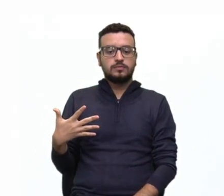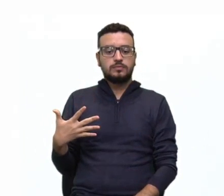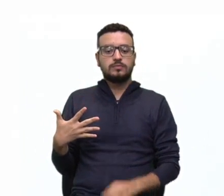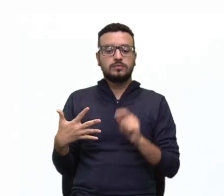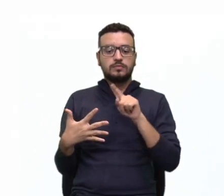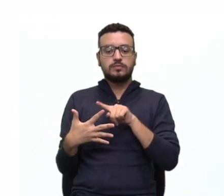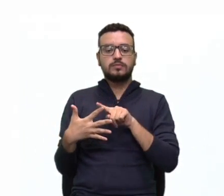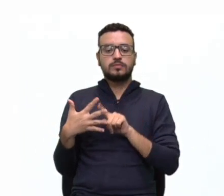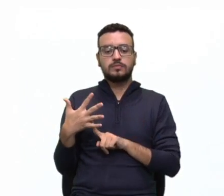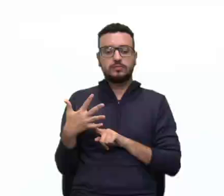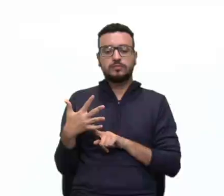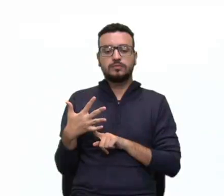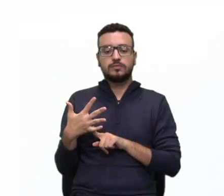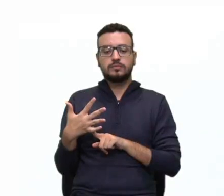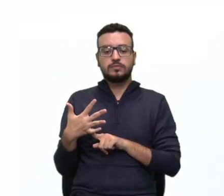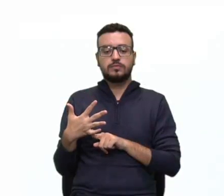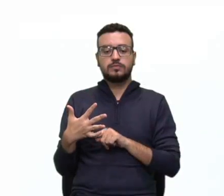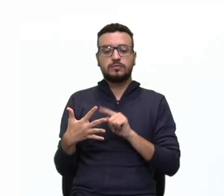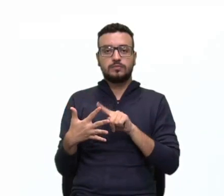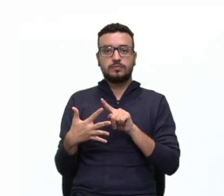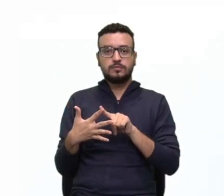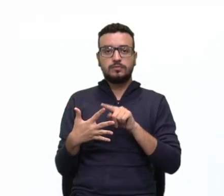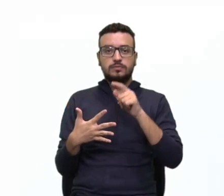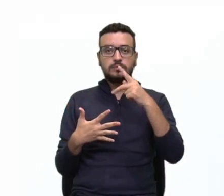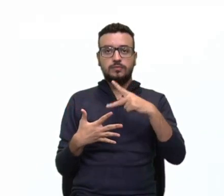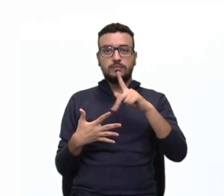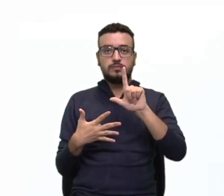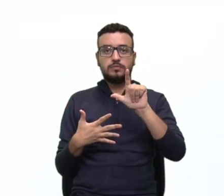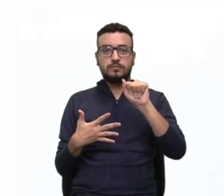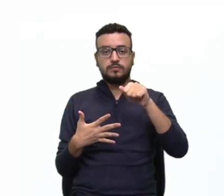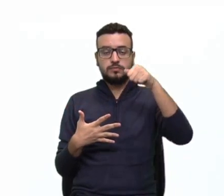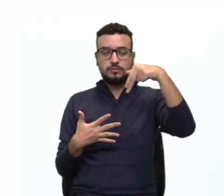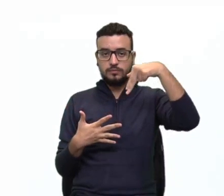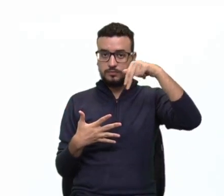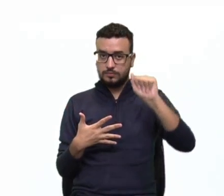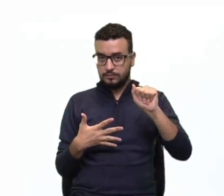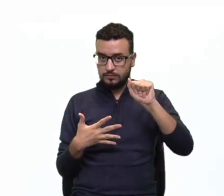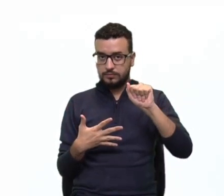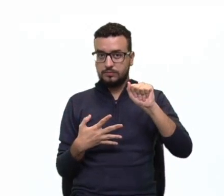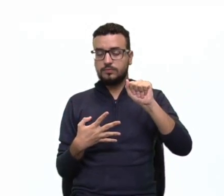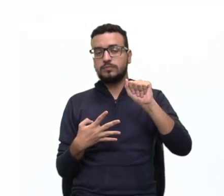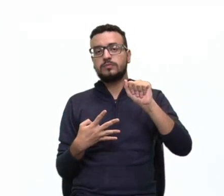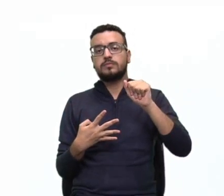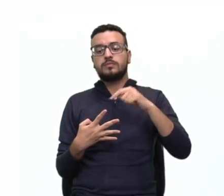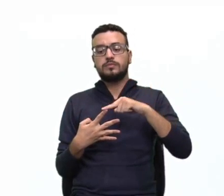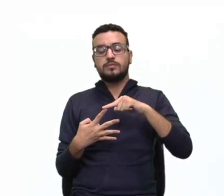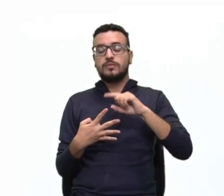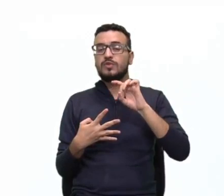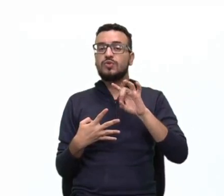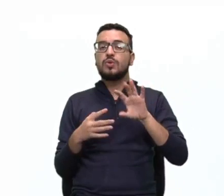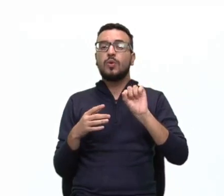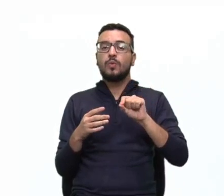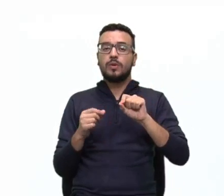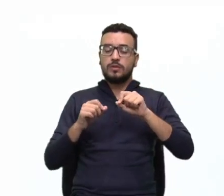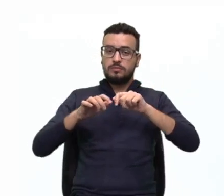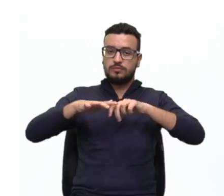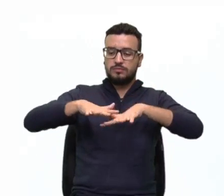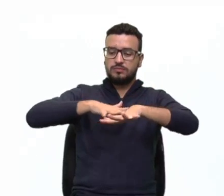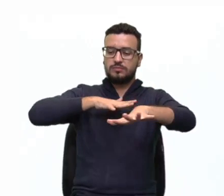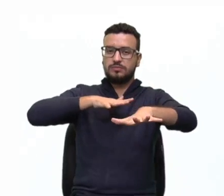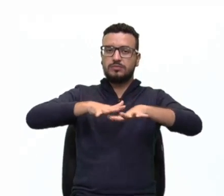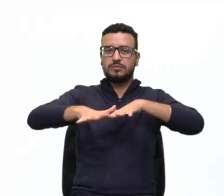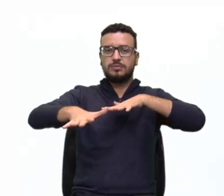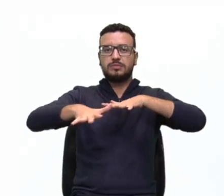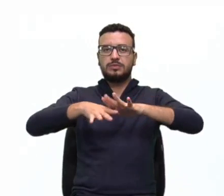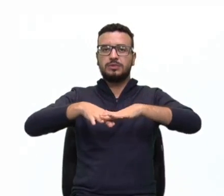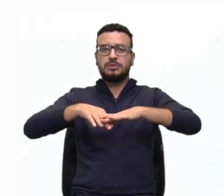Nós temos a articulação do tipo plana, que elas permitem apenas movimentos de deslizamentos